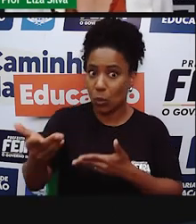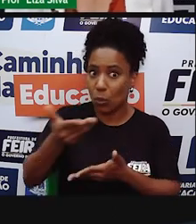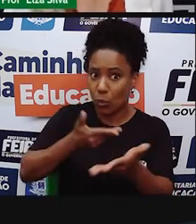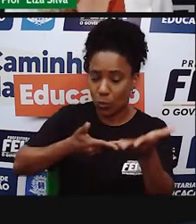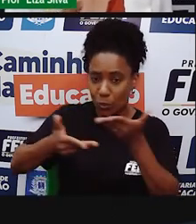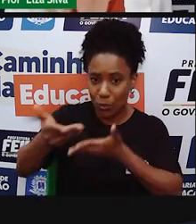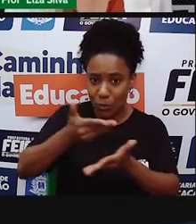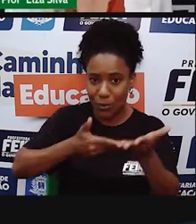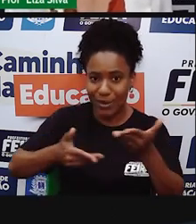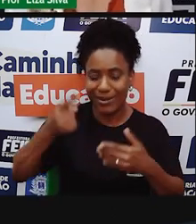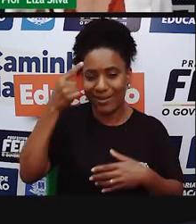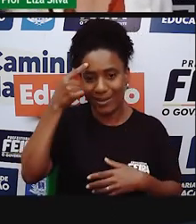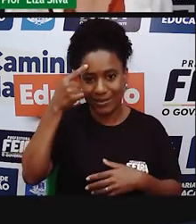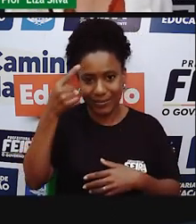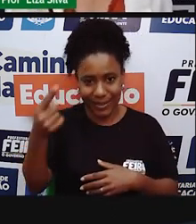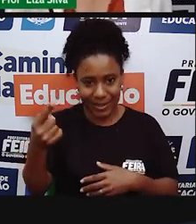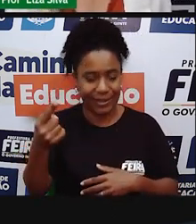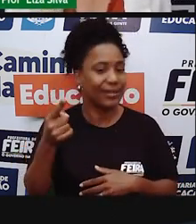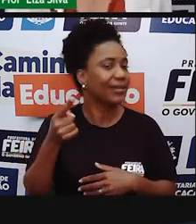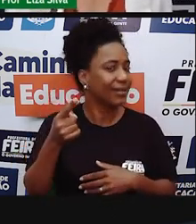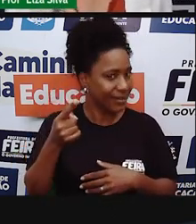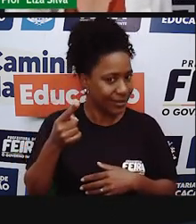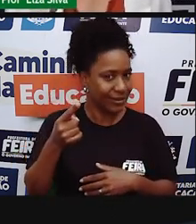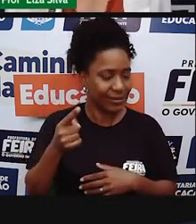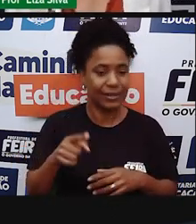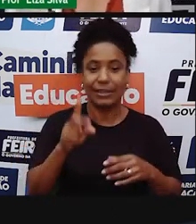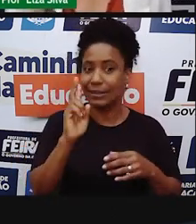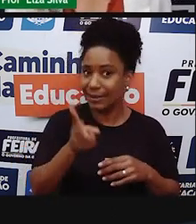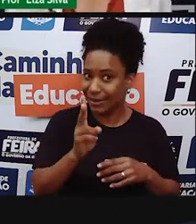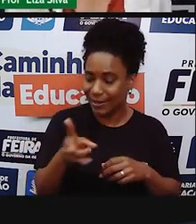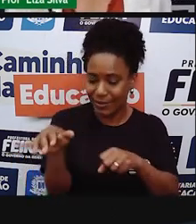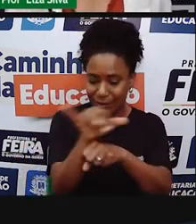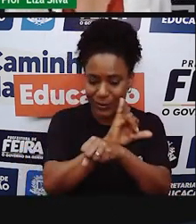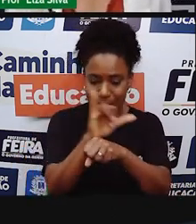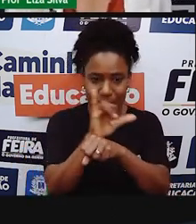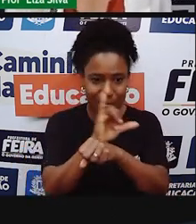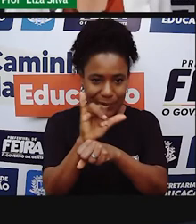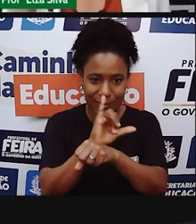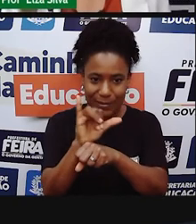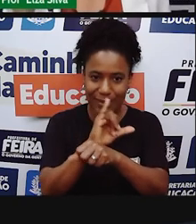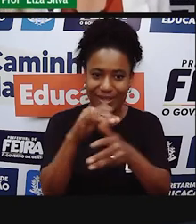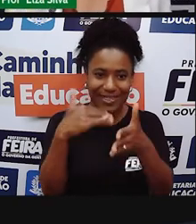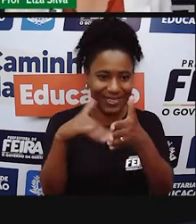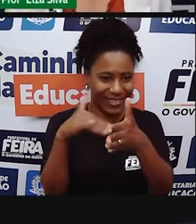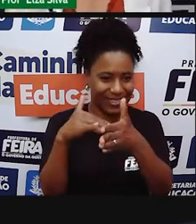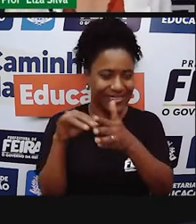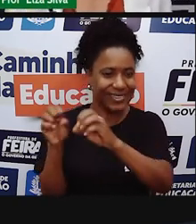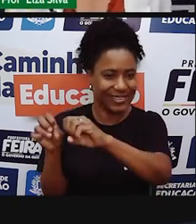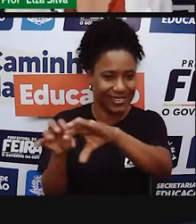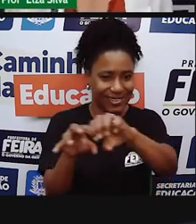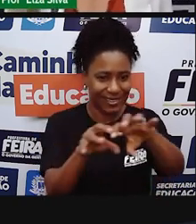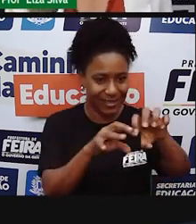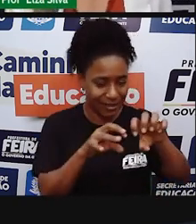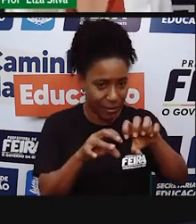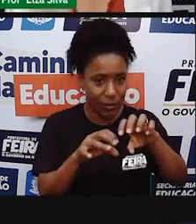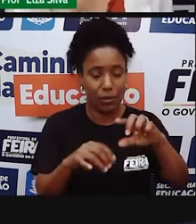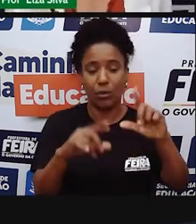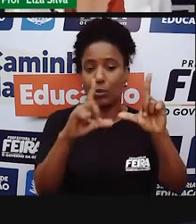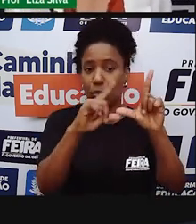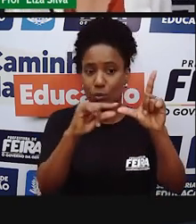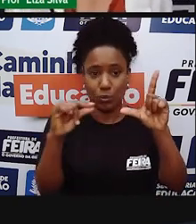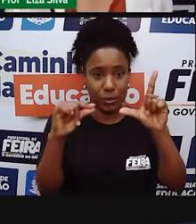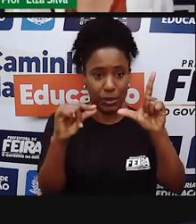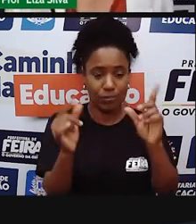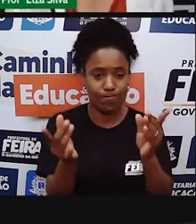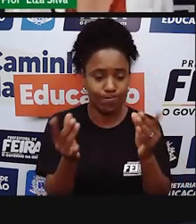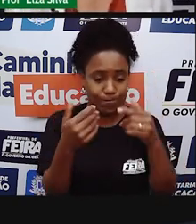sempre nós iremos deixar o link das atividades interativas do canal do YouTube abaixo do